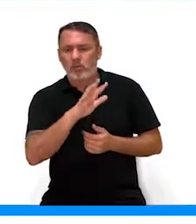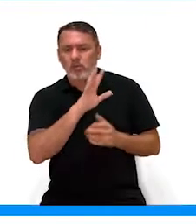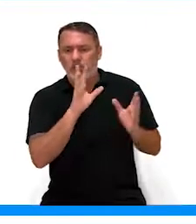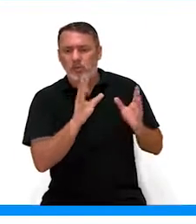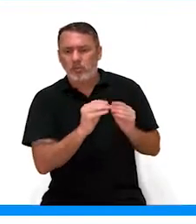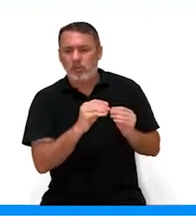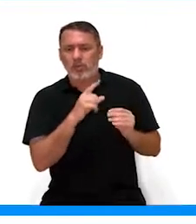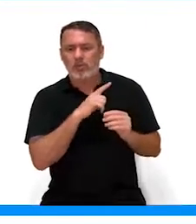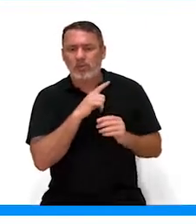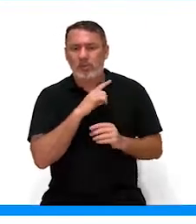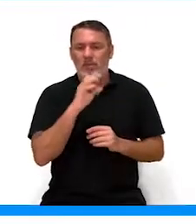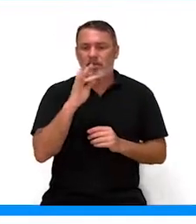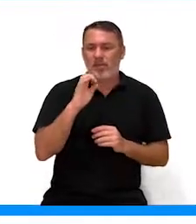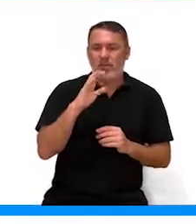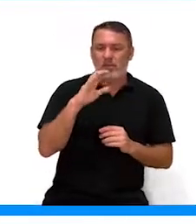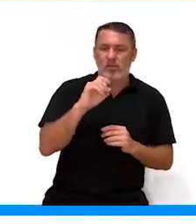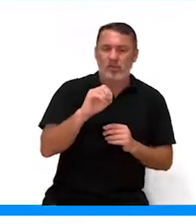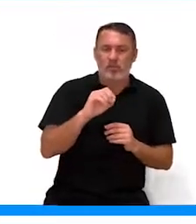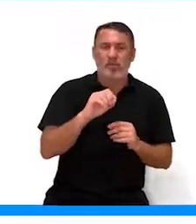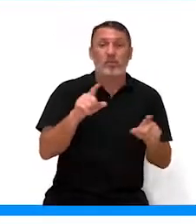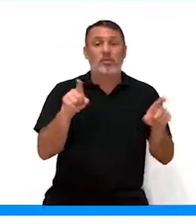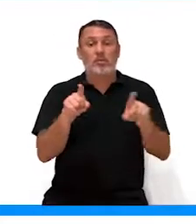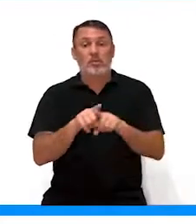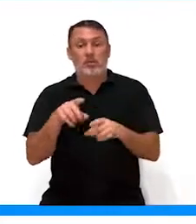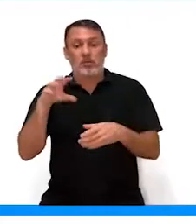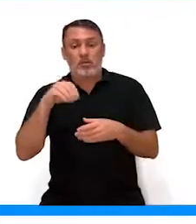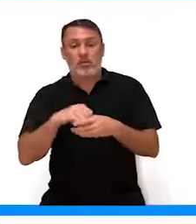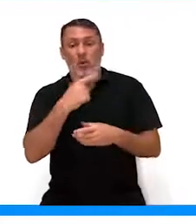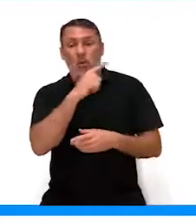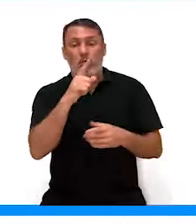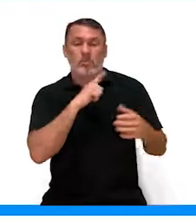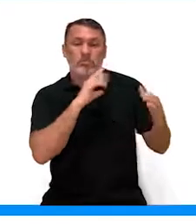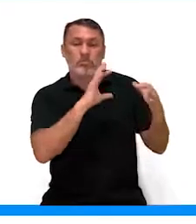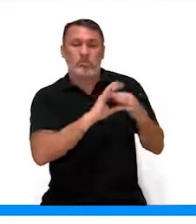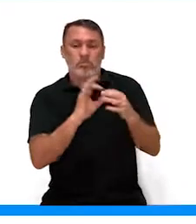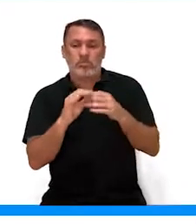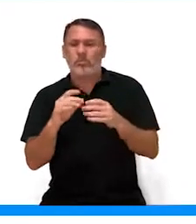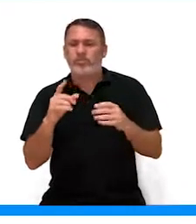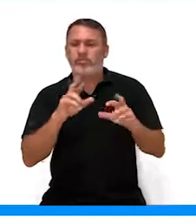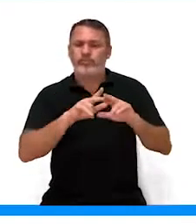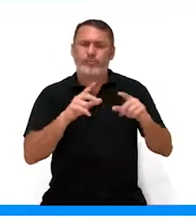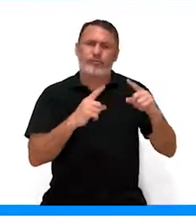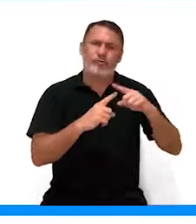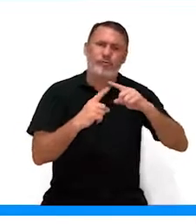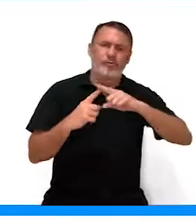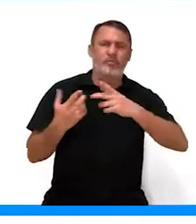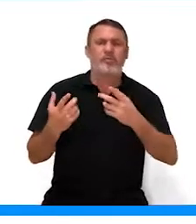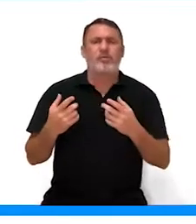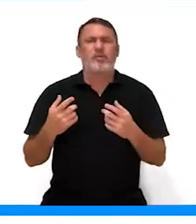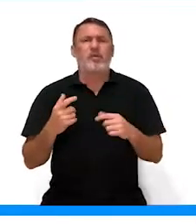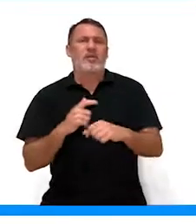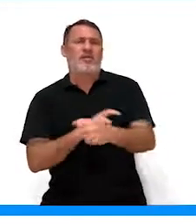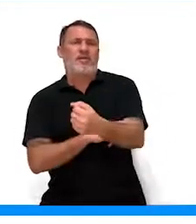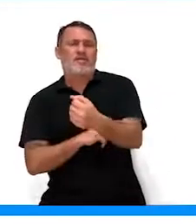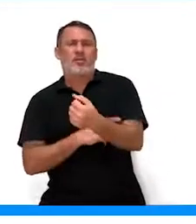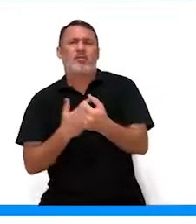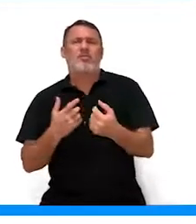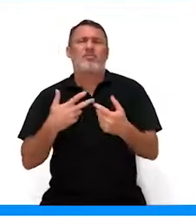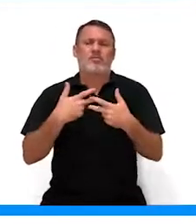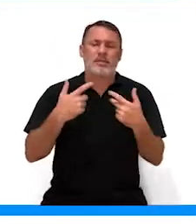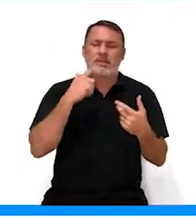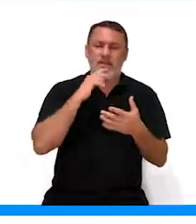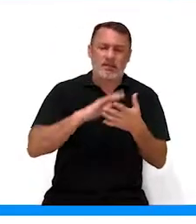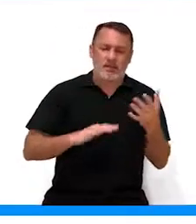mostrou aí um resumo desses tecidos conjuntivos e mostrou também os outros tecidos associados, o epitelial, o